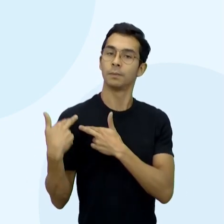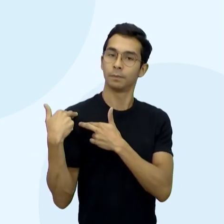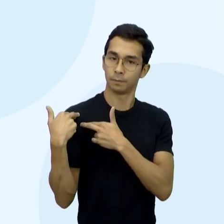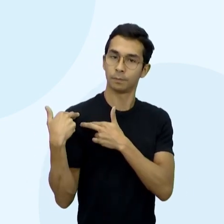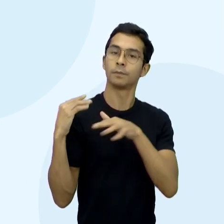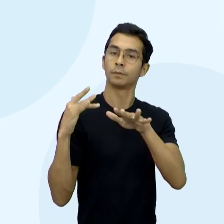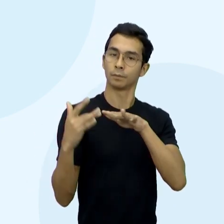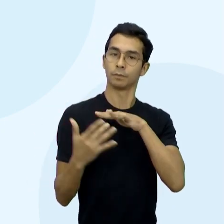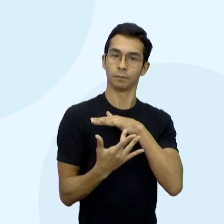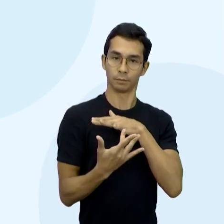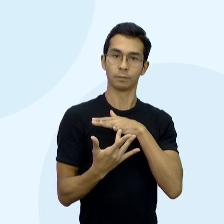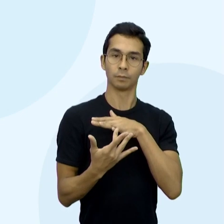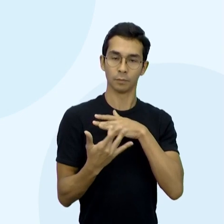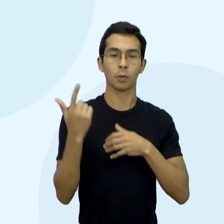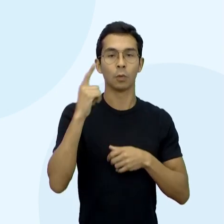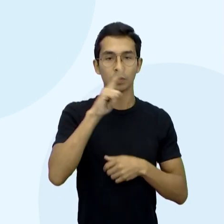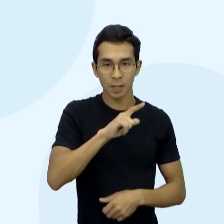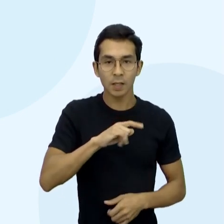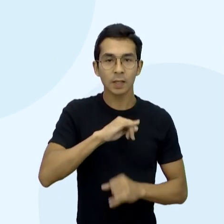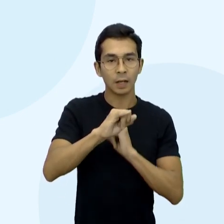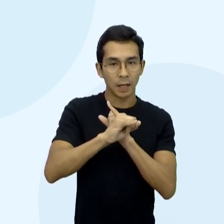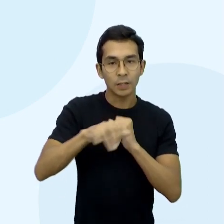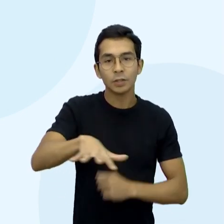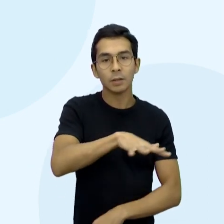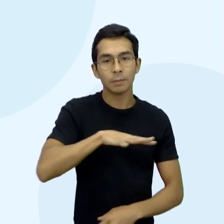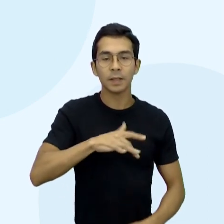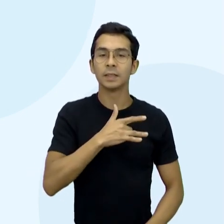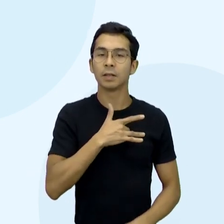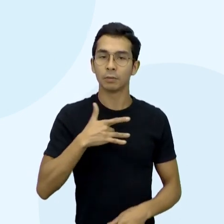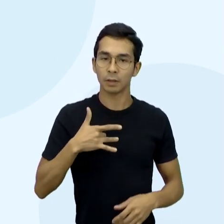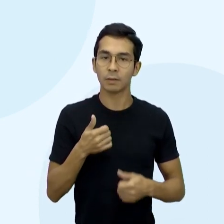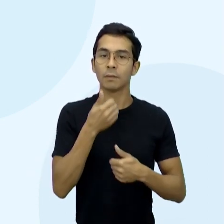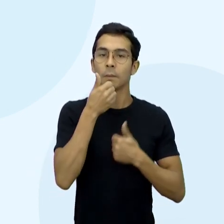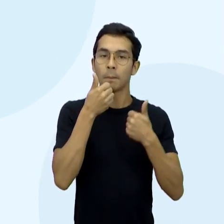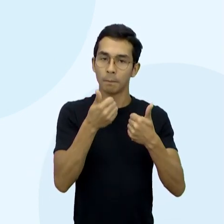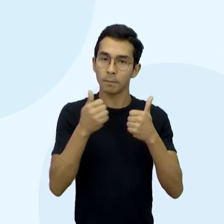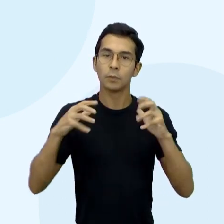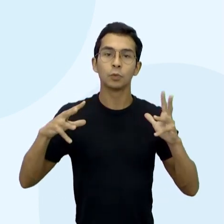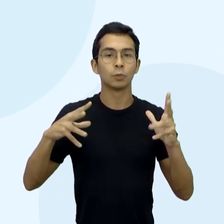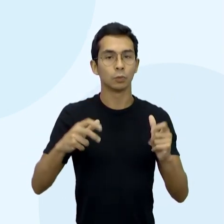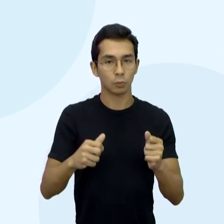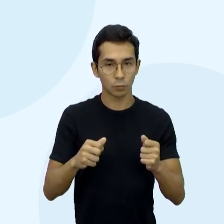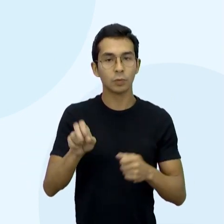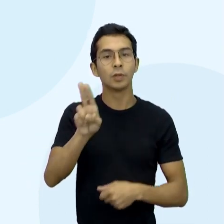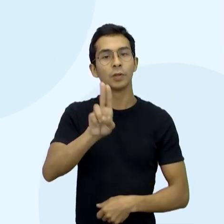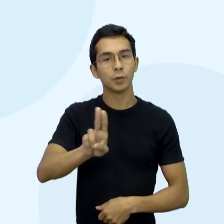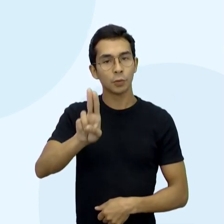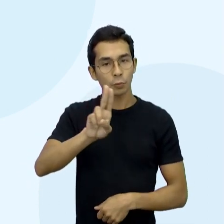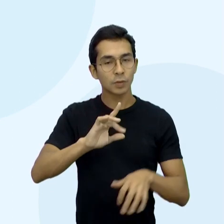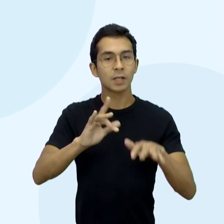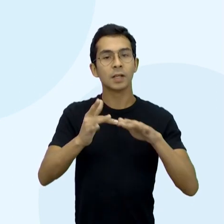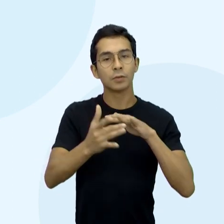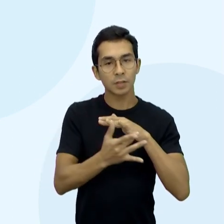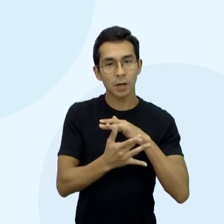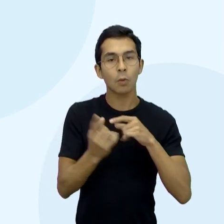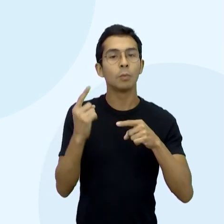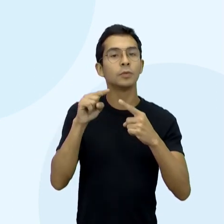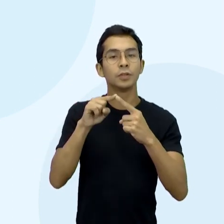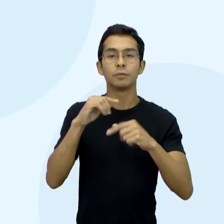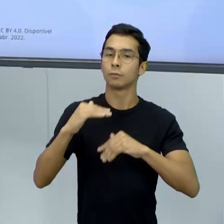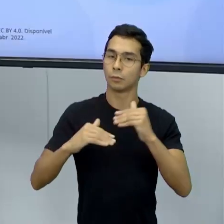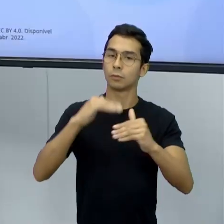para um ambiente saudável para todos e para que as redes realmente sejam usadas de forma construtiva. Eu acho que ficou